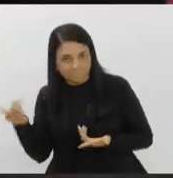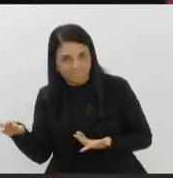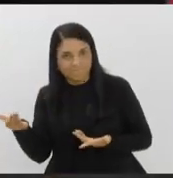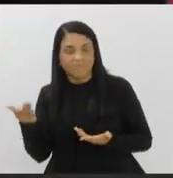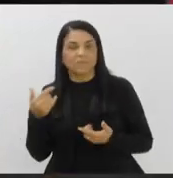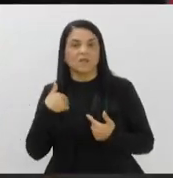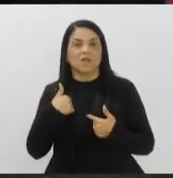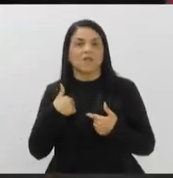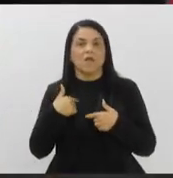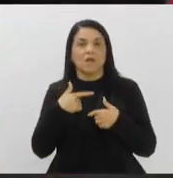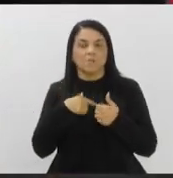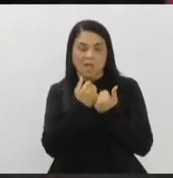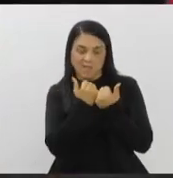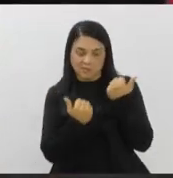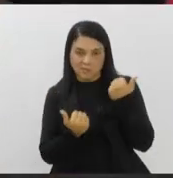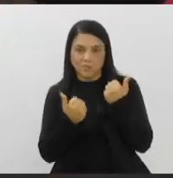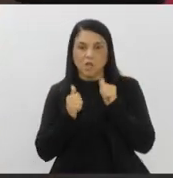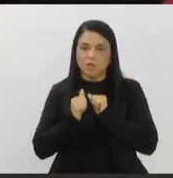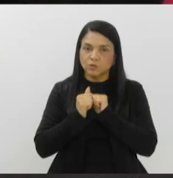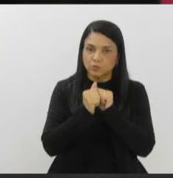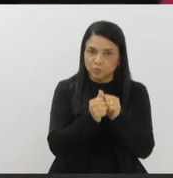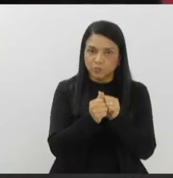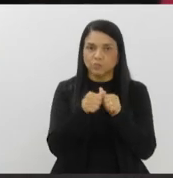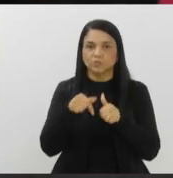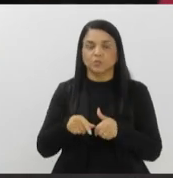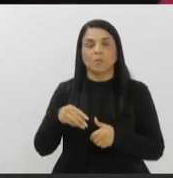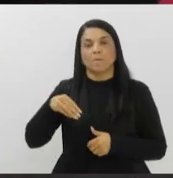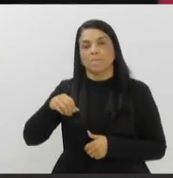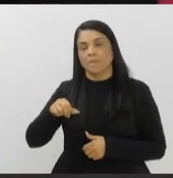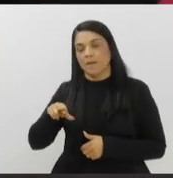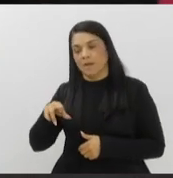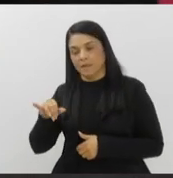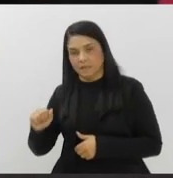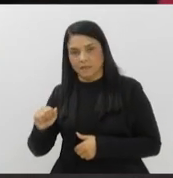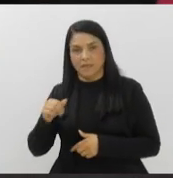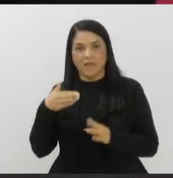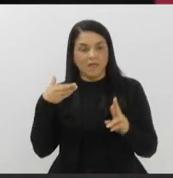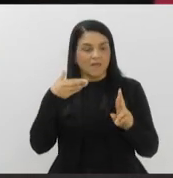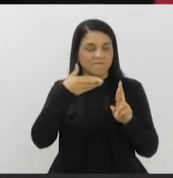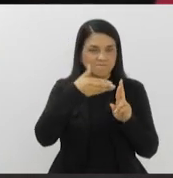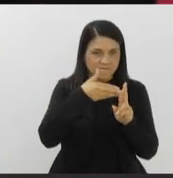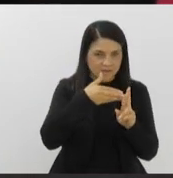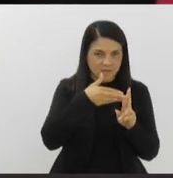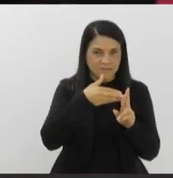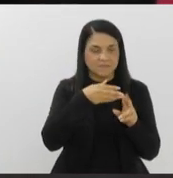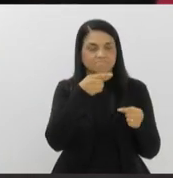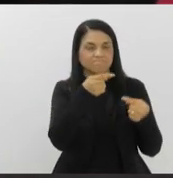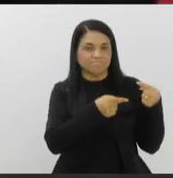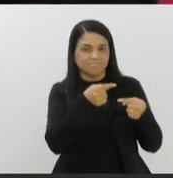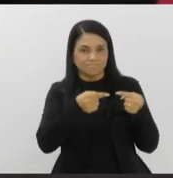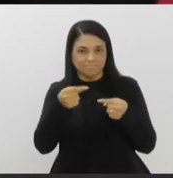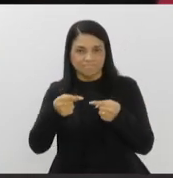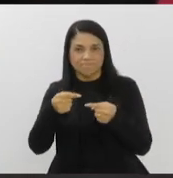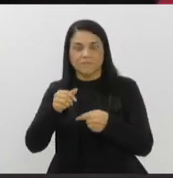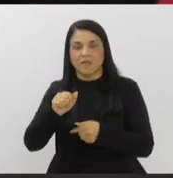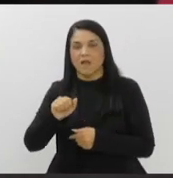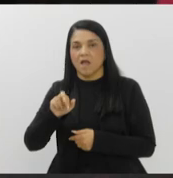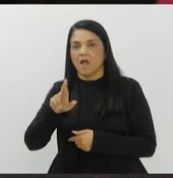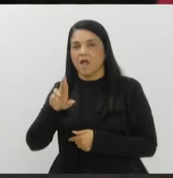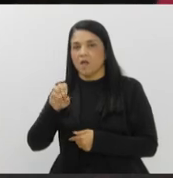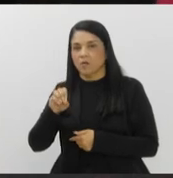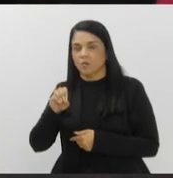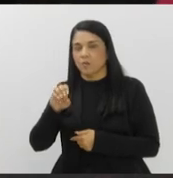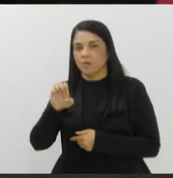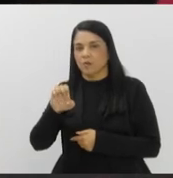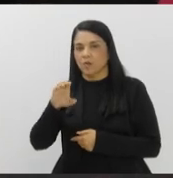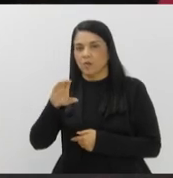essas duas parceiras maravilhosas, Marina, que é uma referência para a gente em todo o debate da agroecologia, e uma parceira